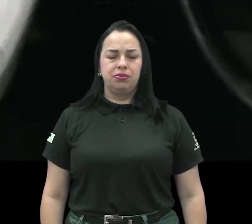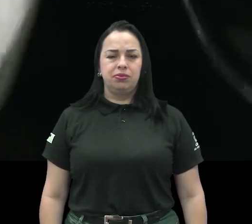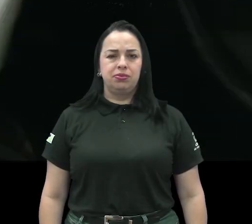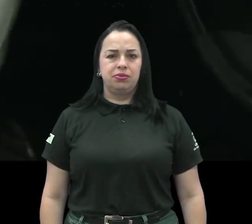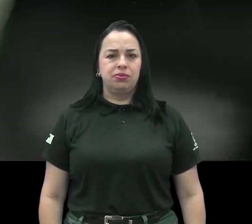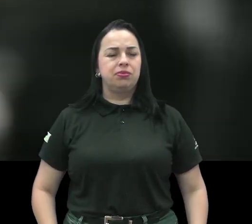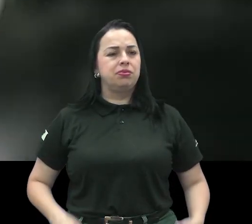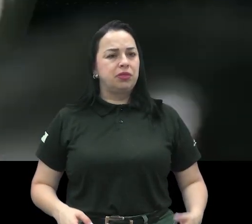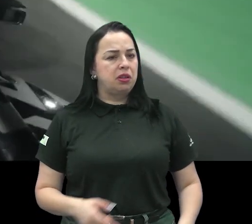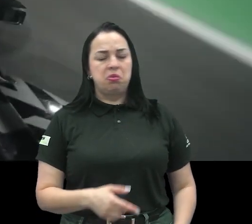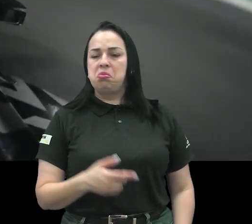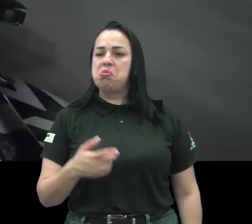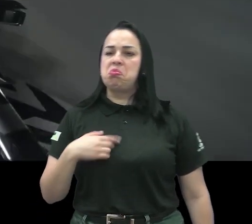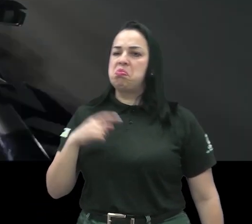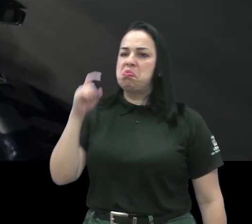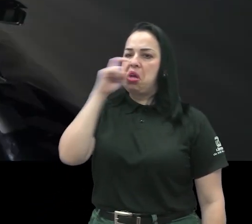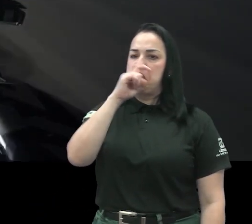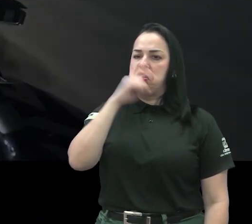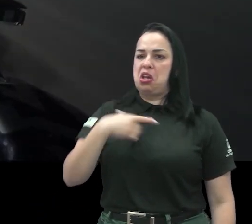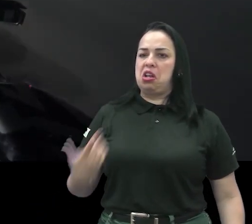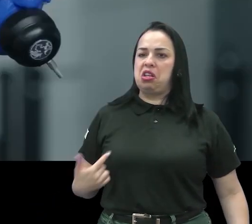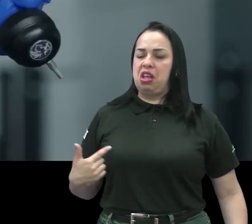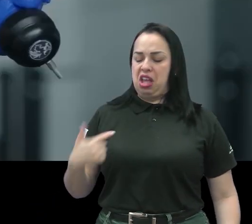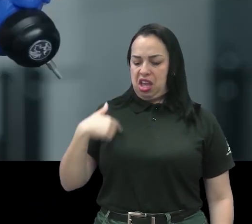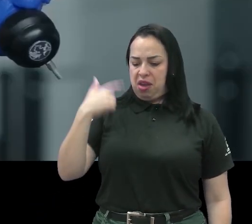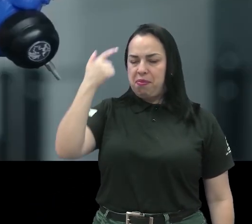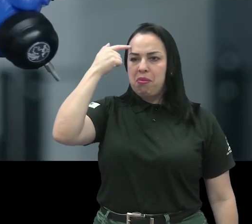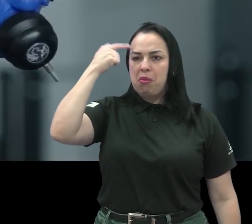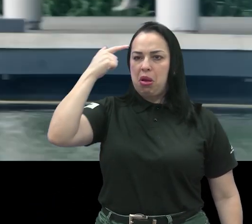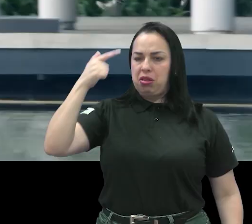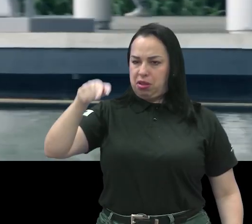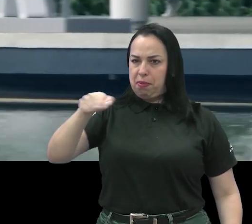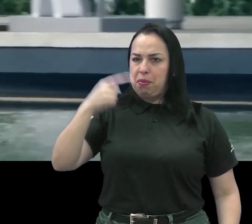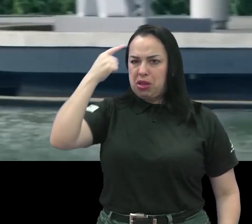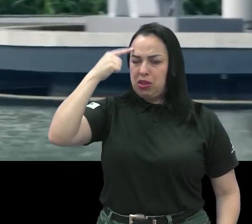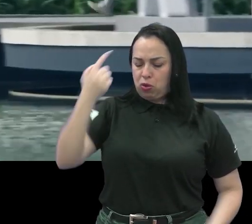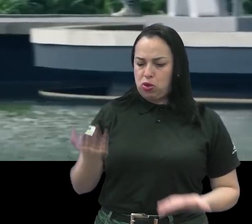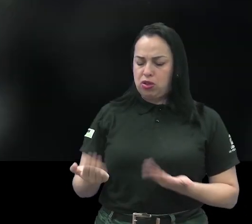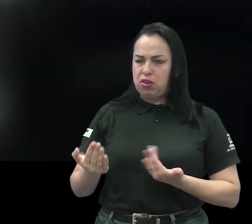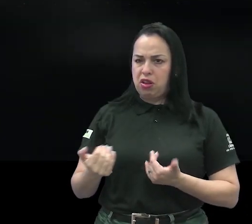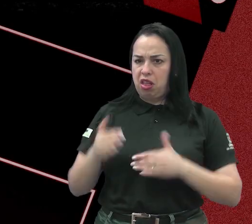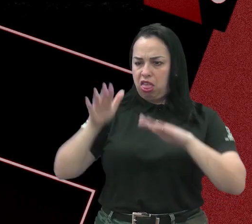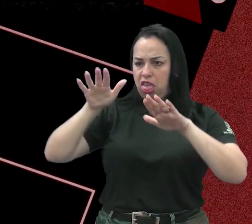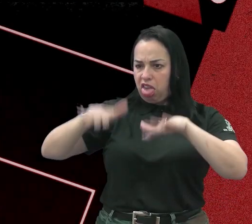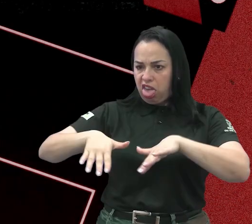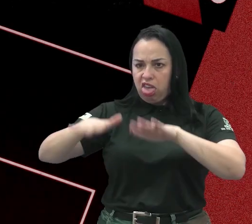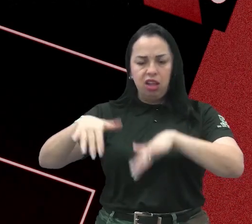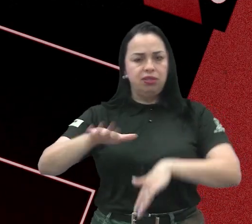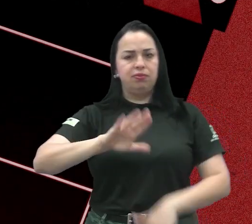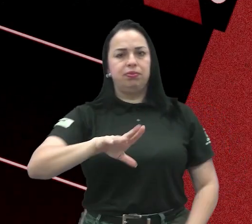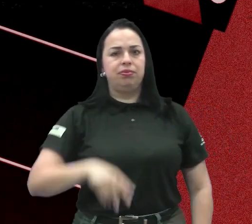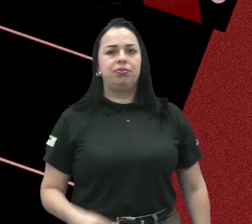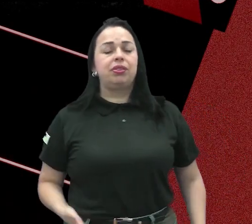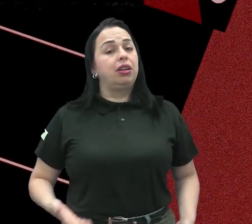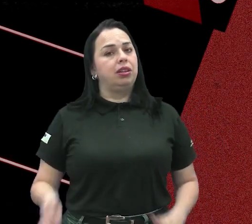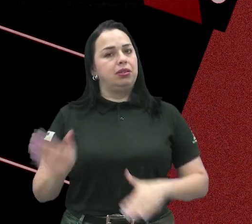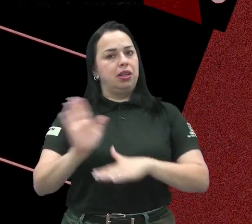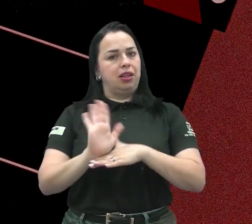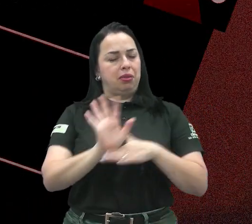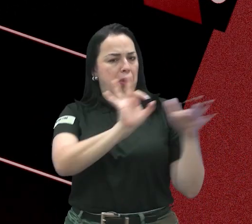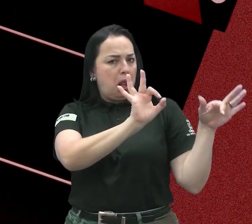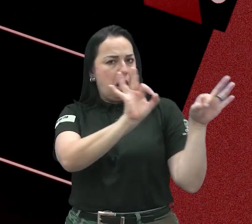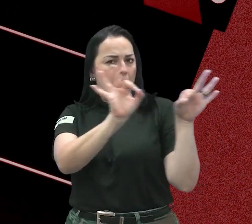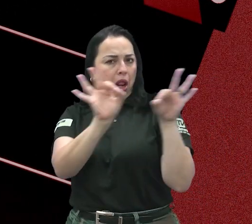You're making a mistake, thinking that I'm just going to be some grateful kid who'll bend the knee to an old-timer. É claro que o filme chama mais